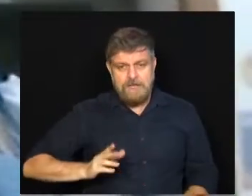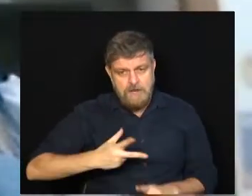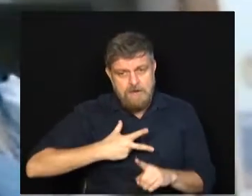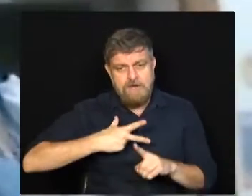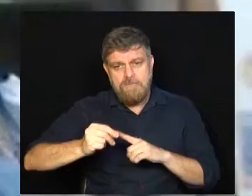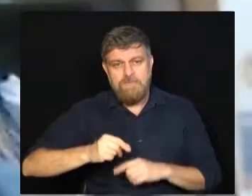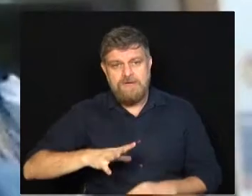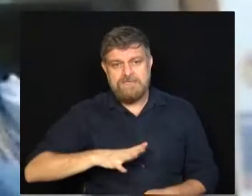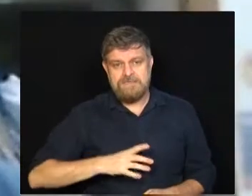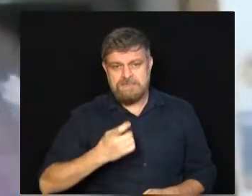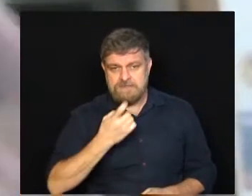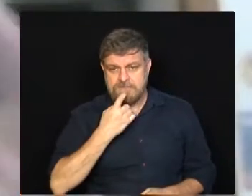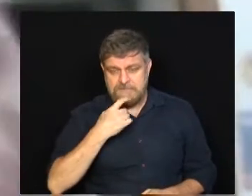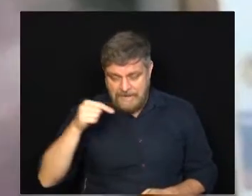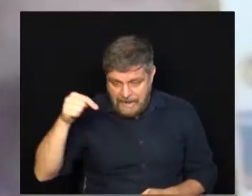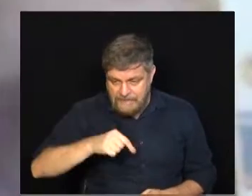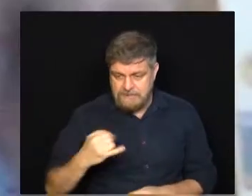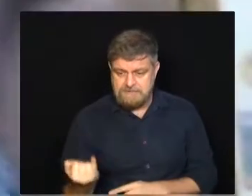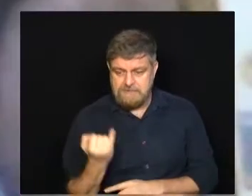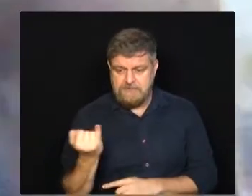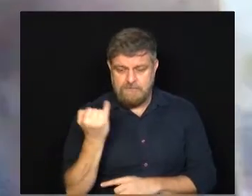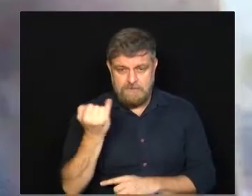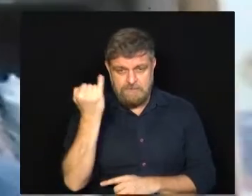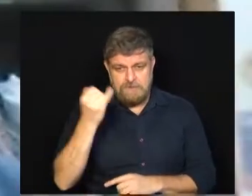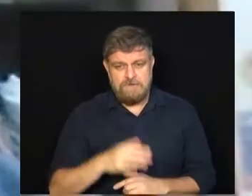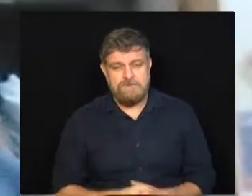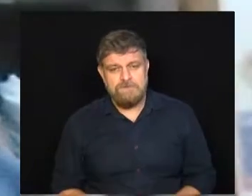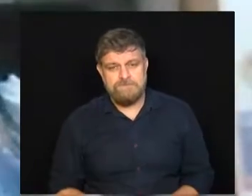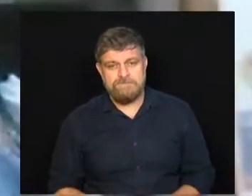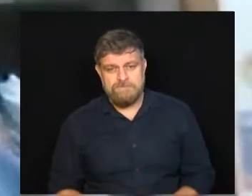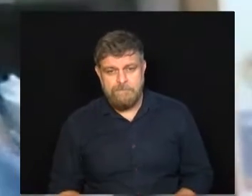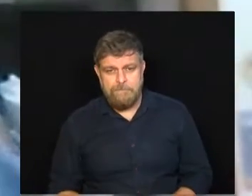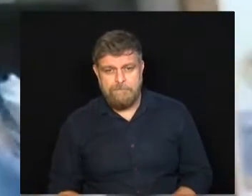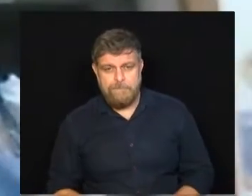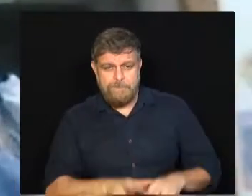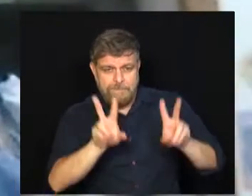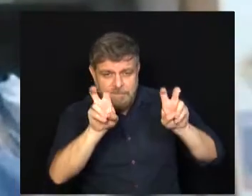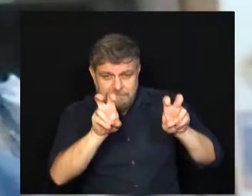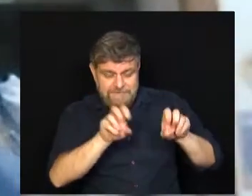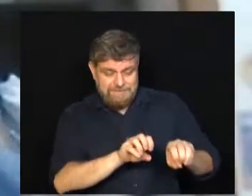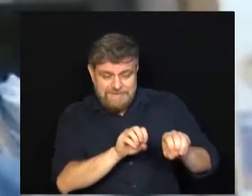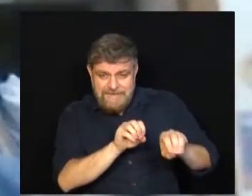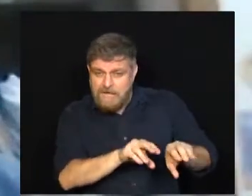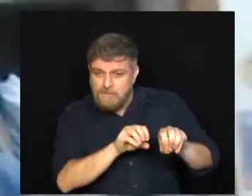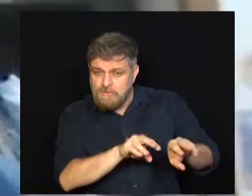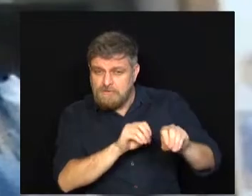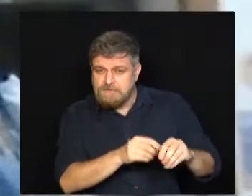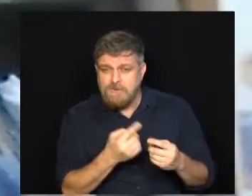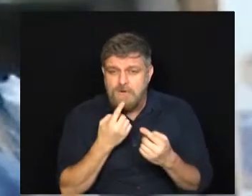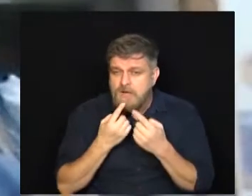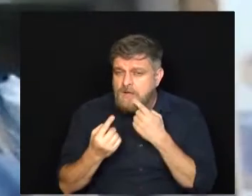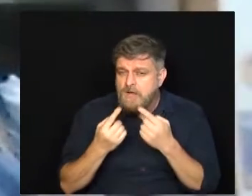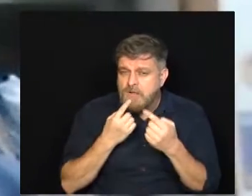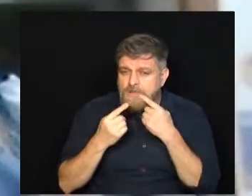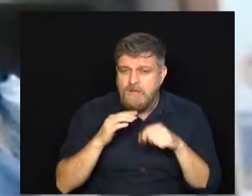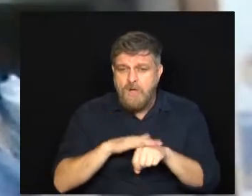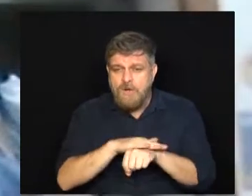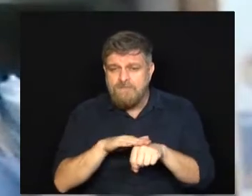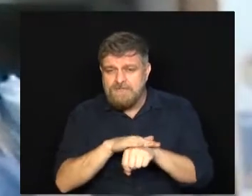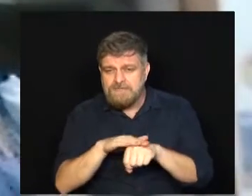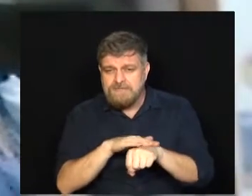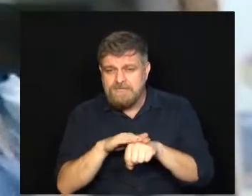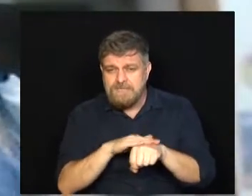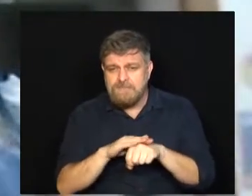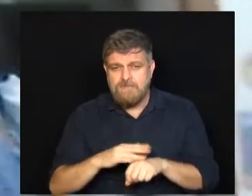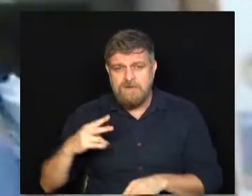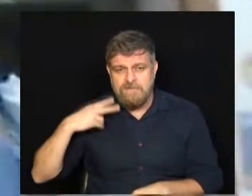para Campinas, seria muito importante. Nessa questão da educação, e aí dialogando também, não só com a vereadora,